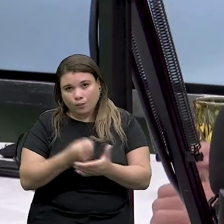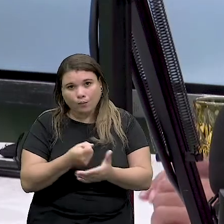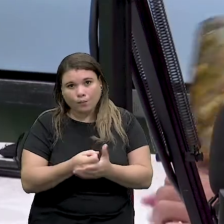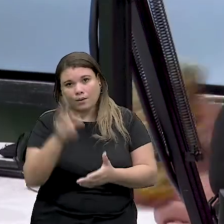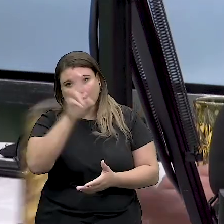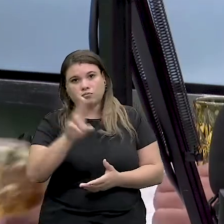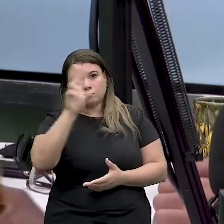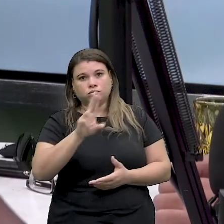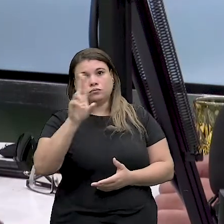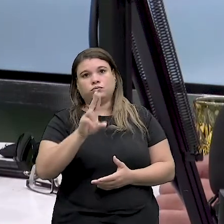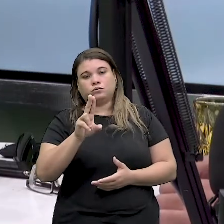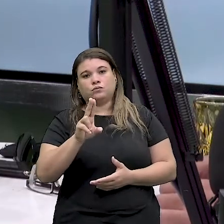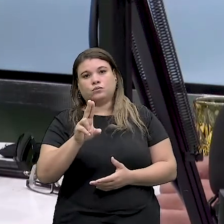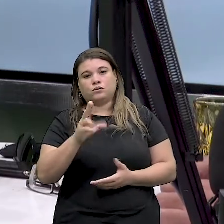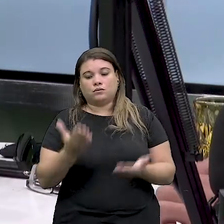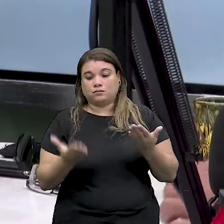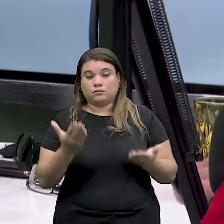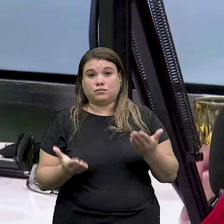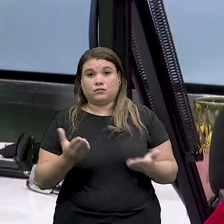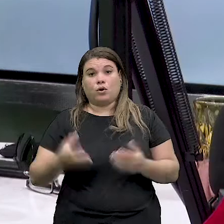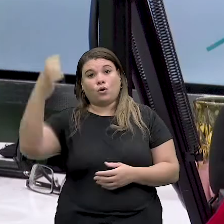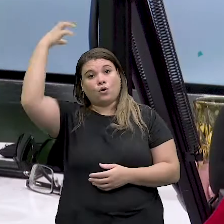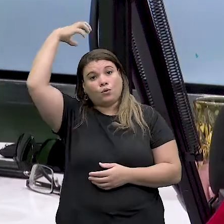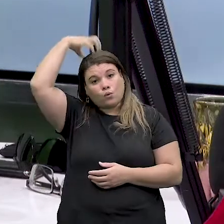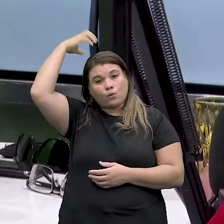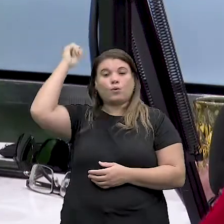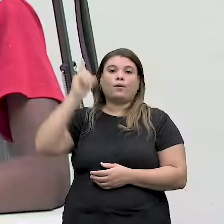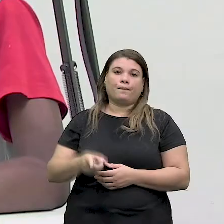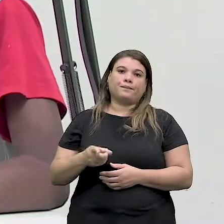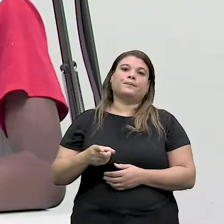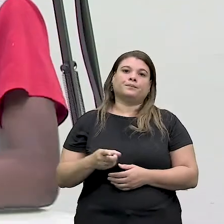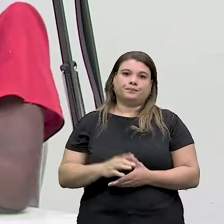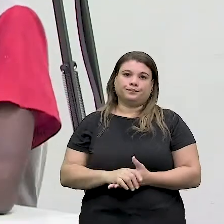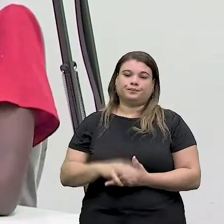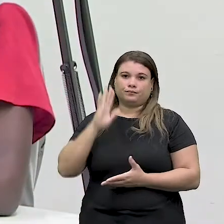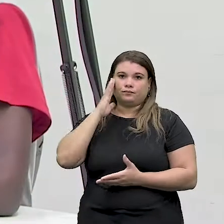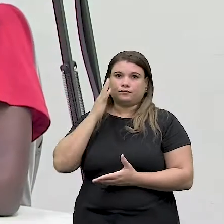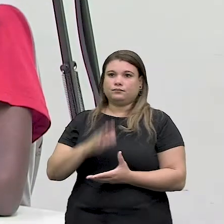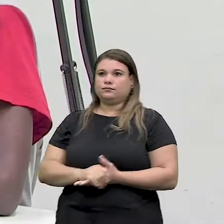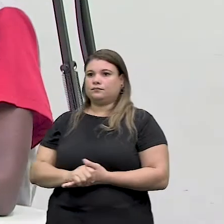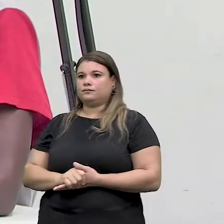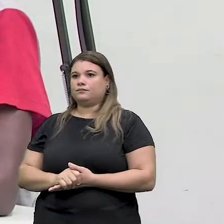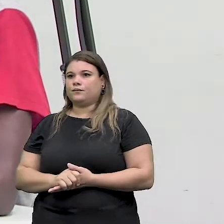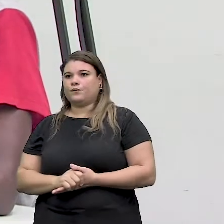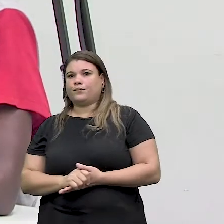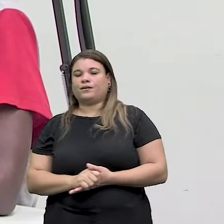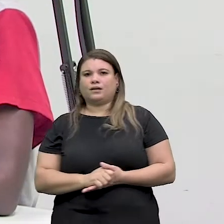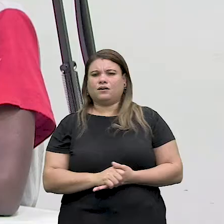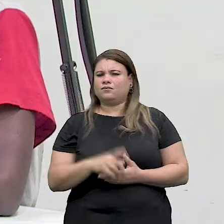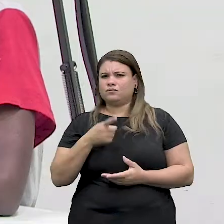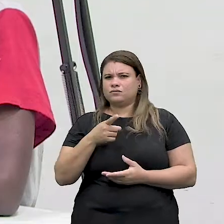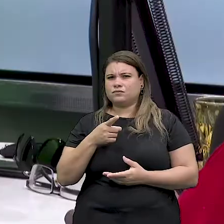rei e fizeram um combinado lá. Vamos fazer Você aqui sabe que era essa, Rian? Medieval. Isso aí,